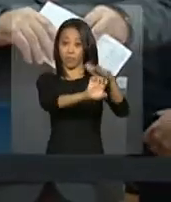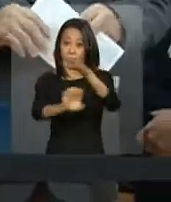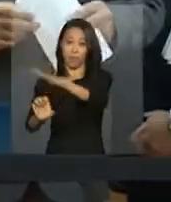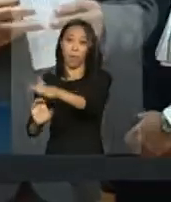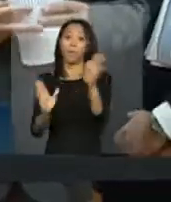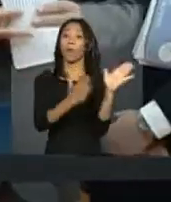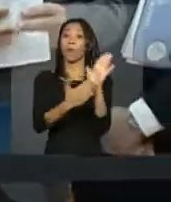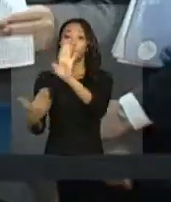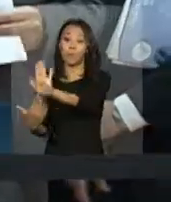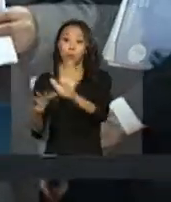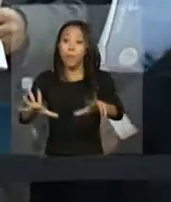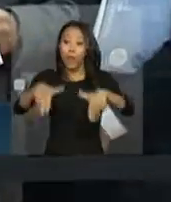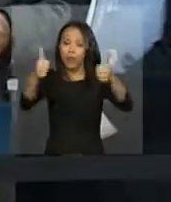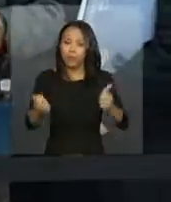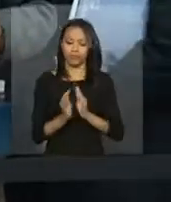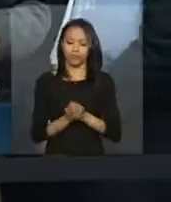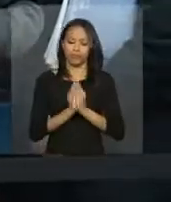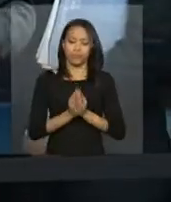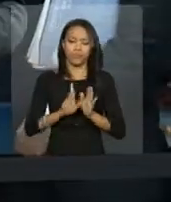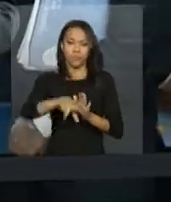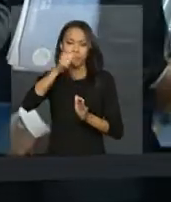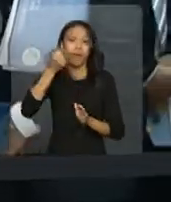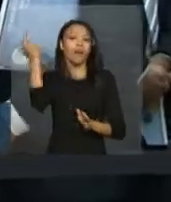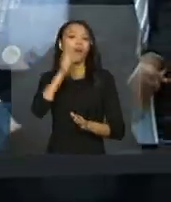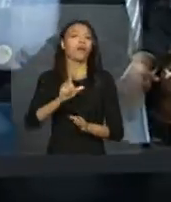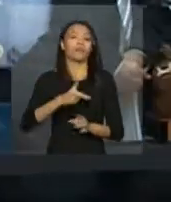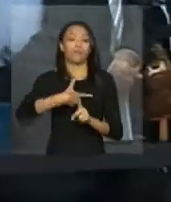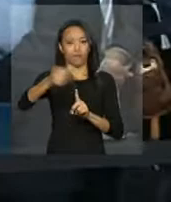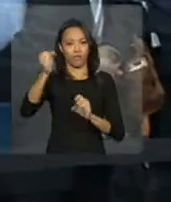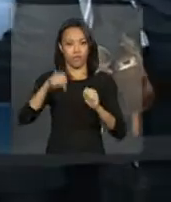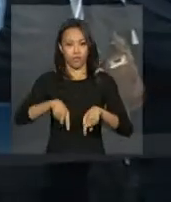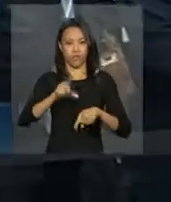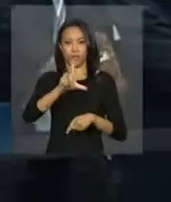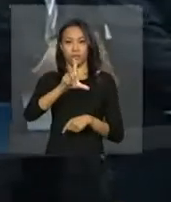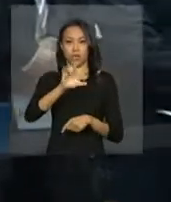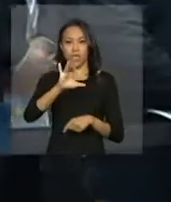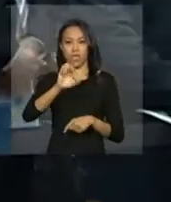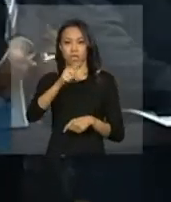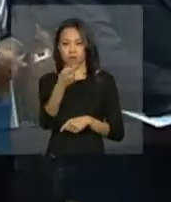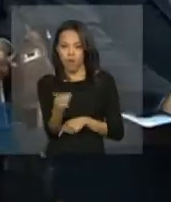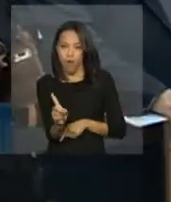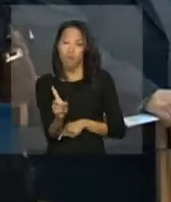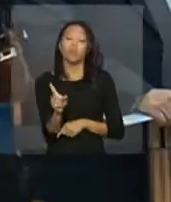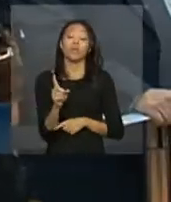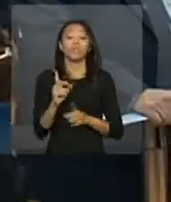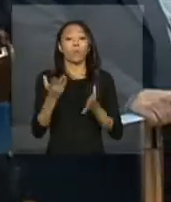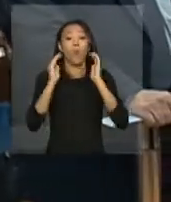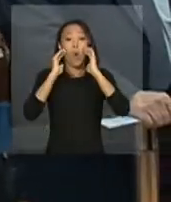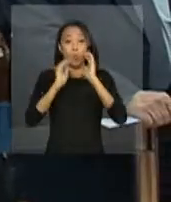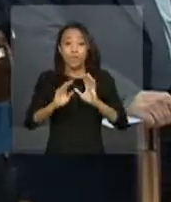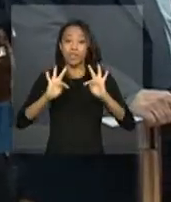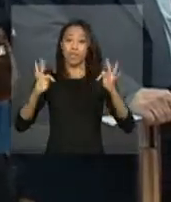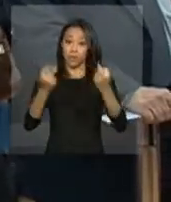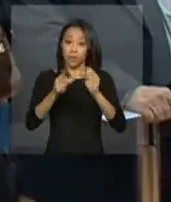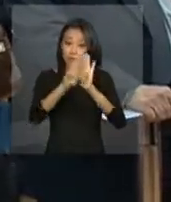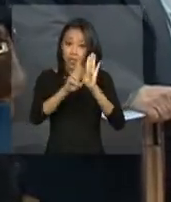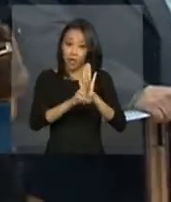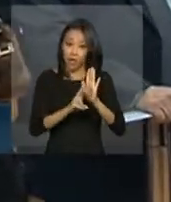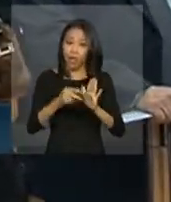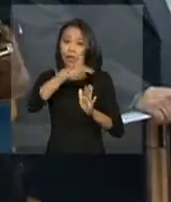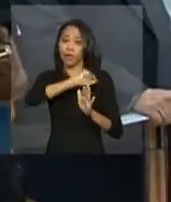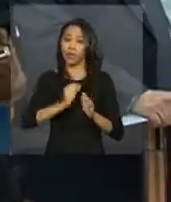proposta para determinar a proponente vencedora do leilão obedecendo-se a todas as fases anteriores